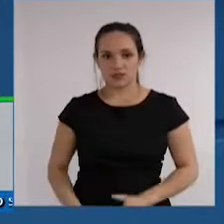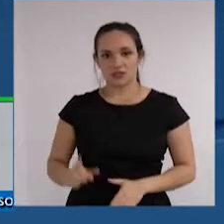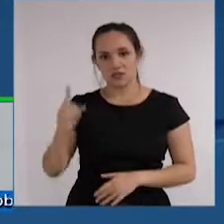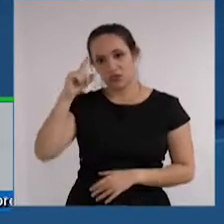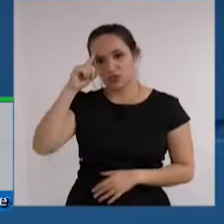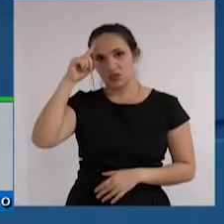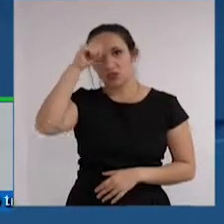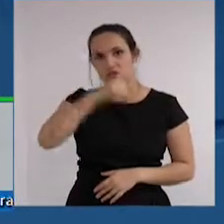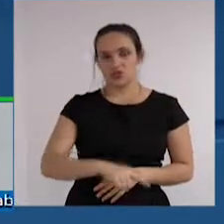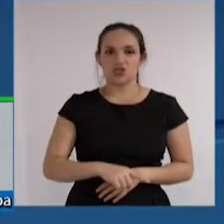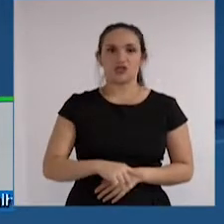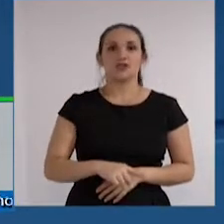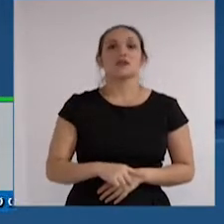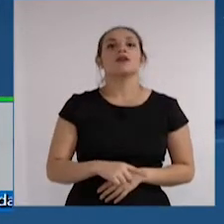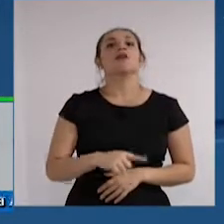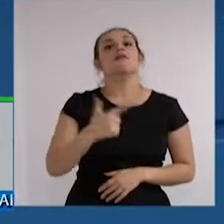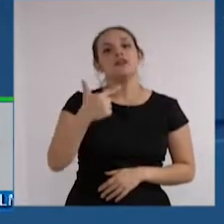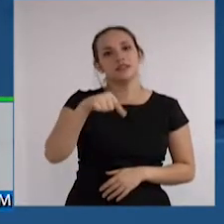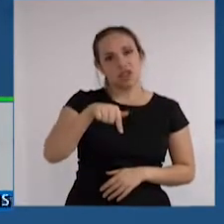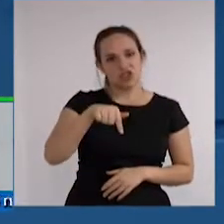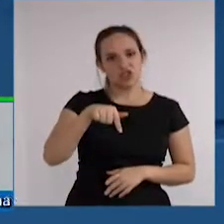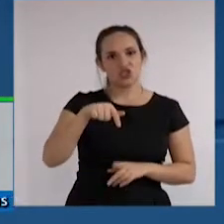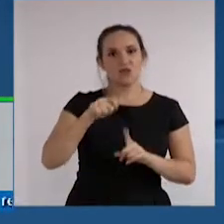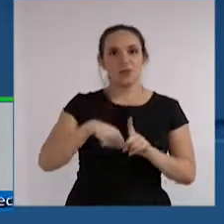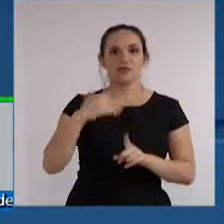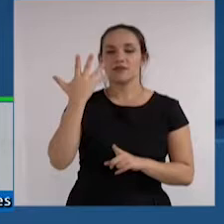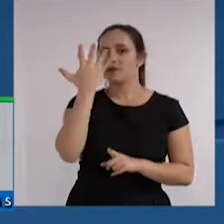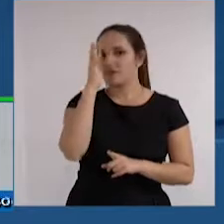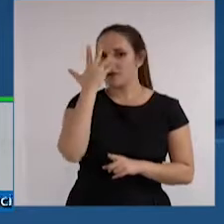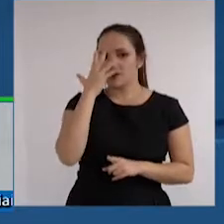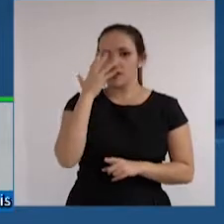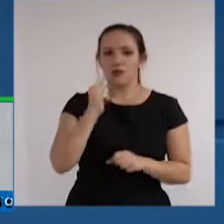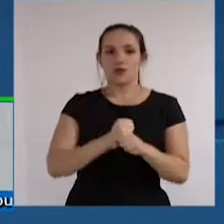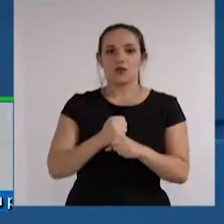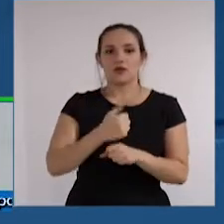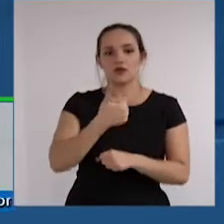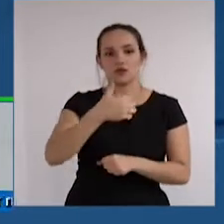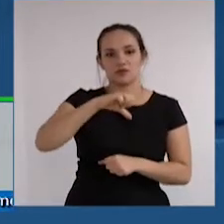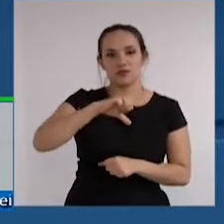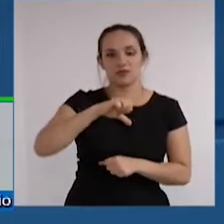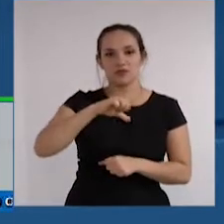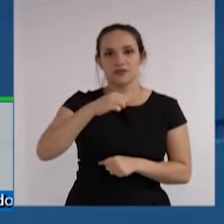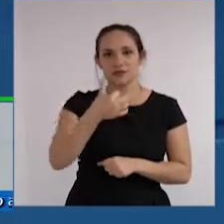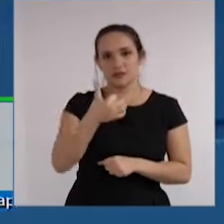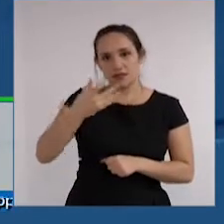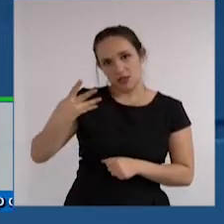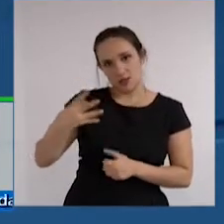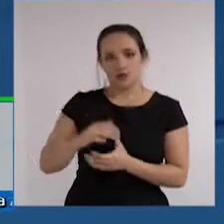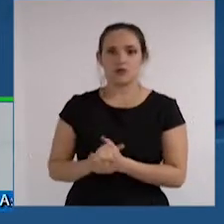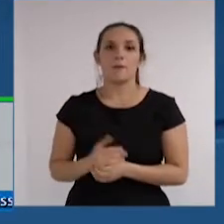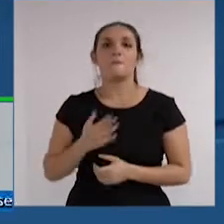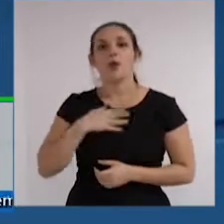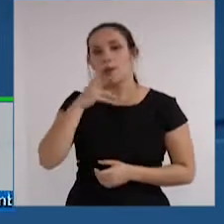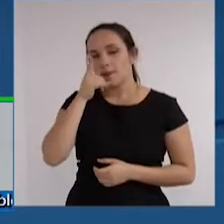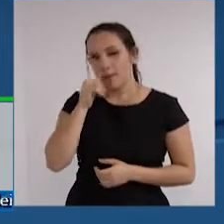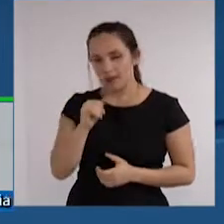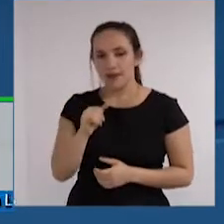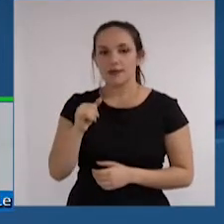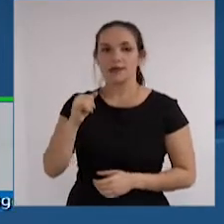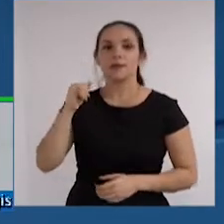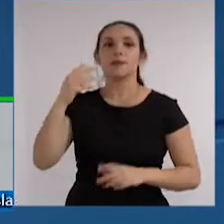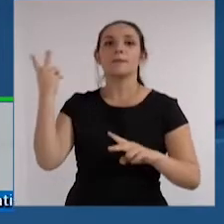de 1964. Meu pai foi preso dia 31 de março de